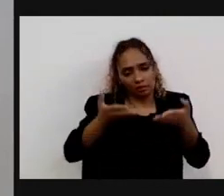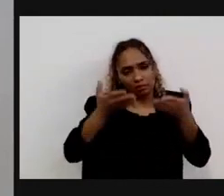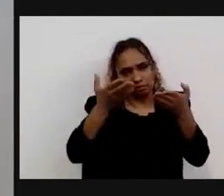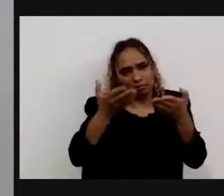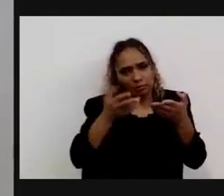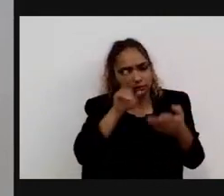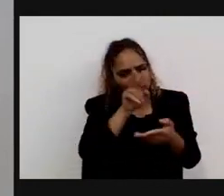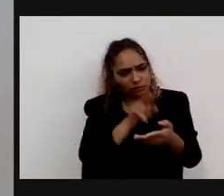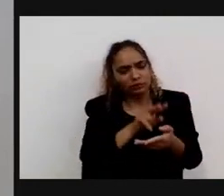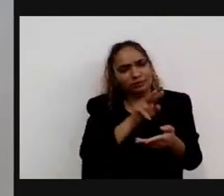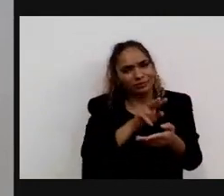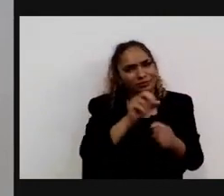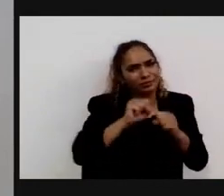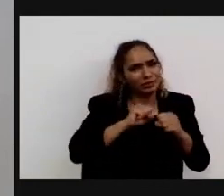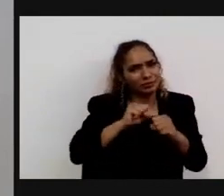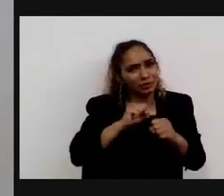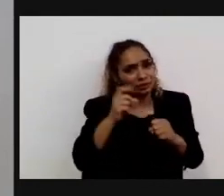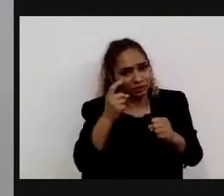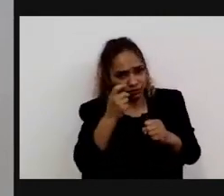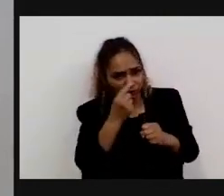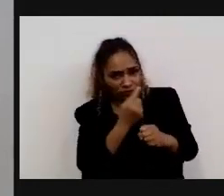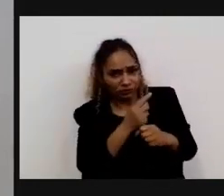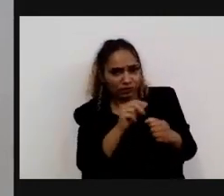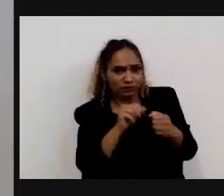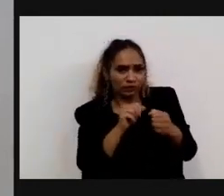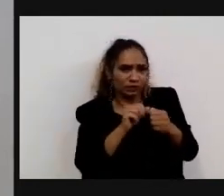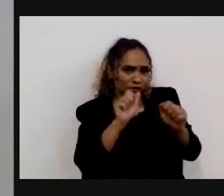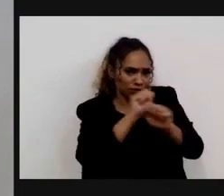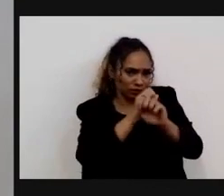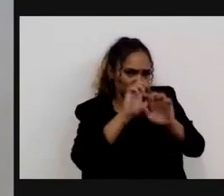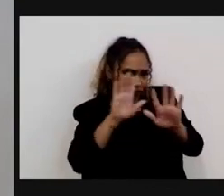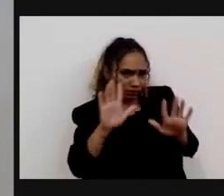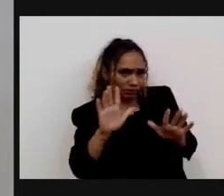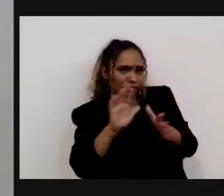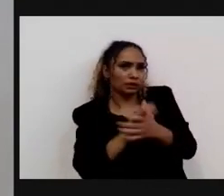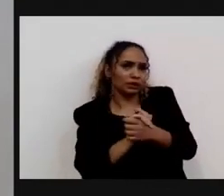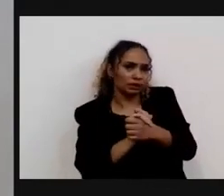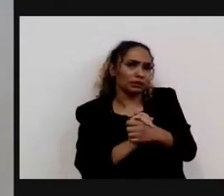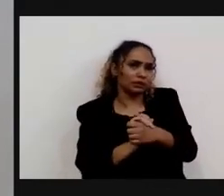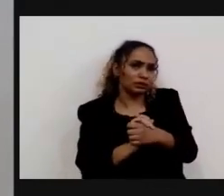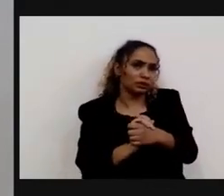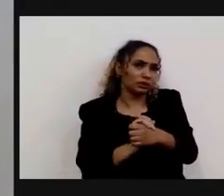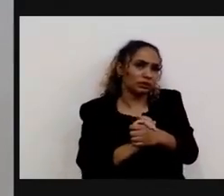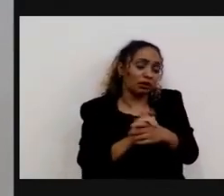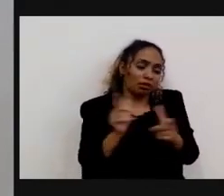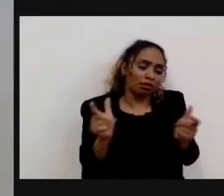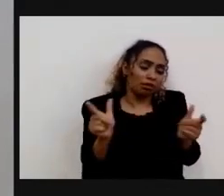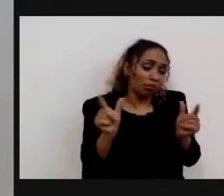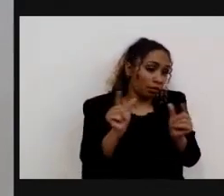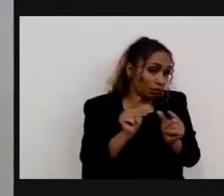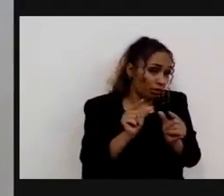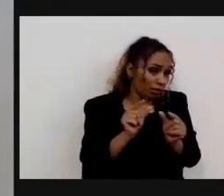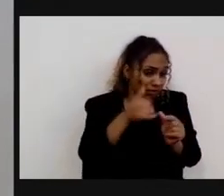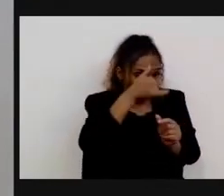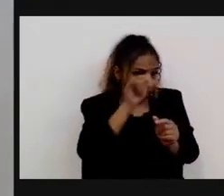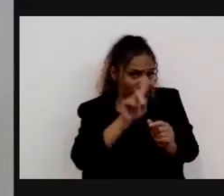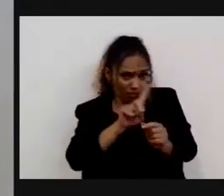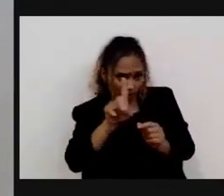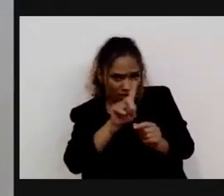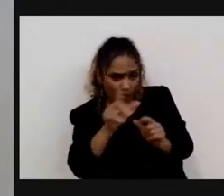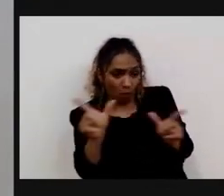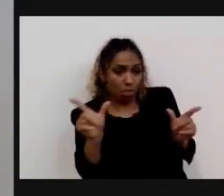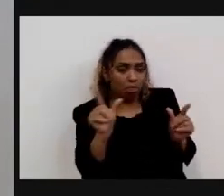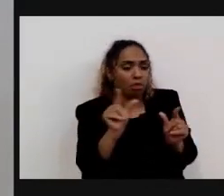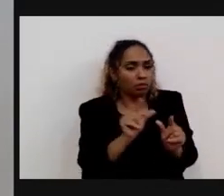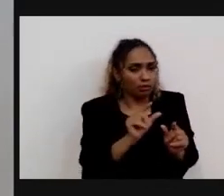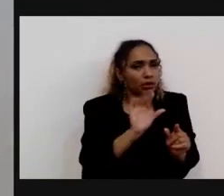tanta visibilidade às vezes é difícil então tornar as coisas transparentes a conta bolsa né minimiza não evita não evita a gente já viu